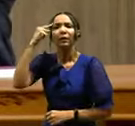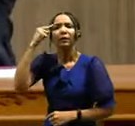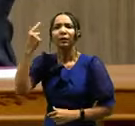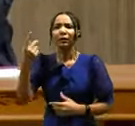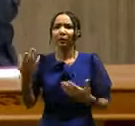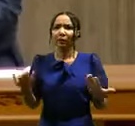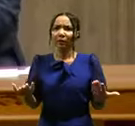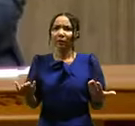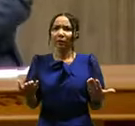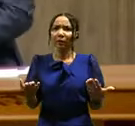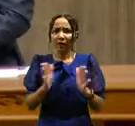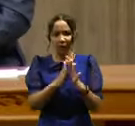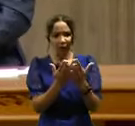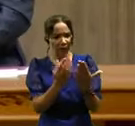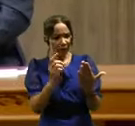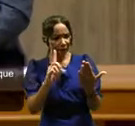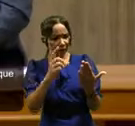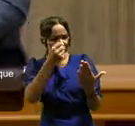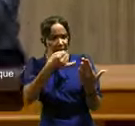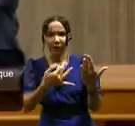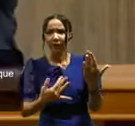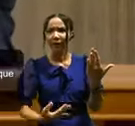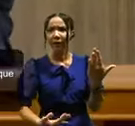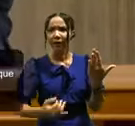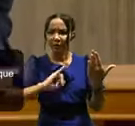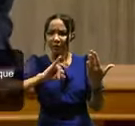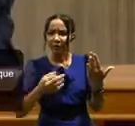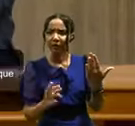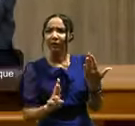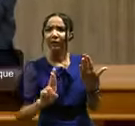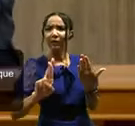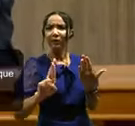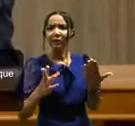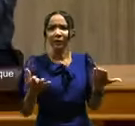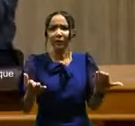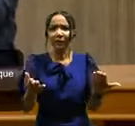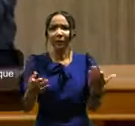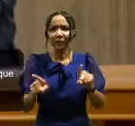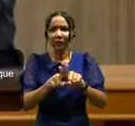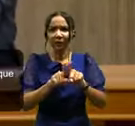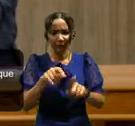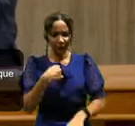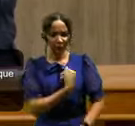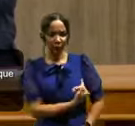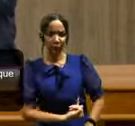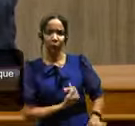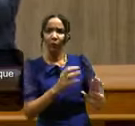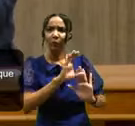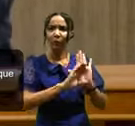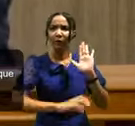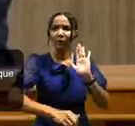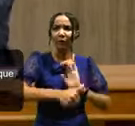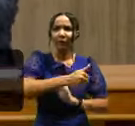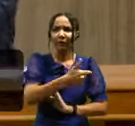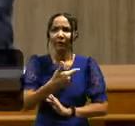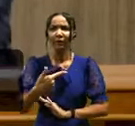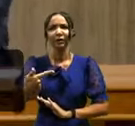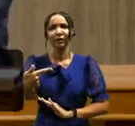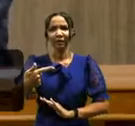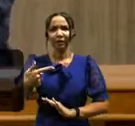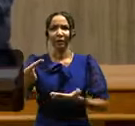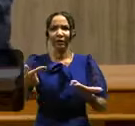e martelo é não é ela que está em João 17:17 santifica-os na